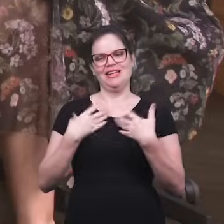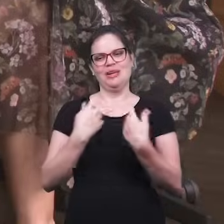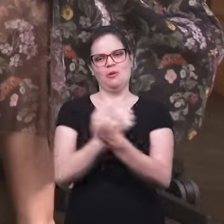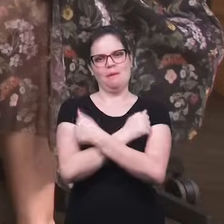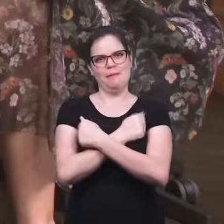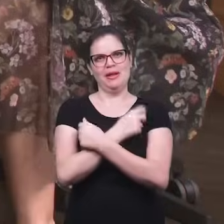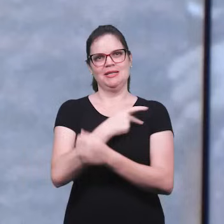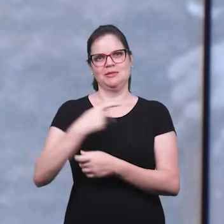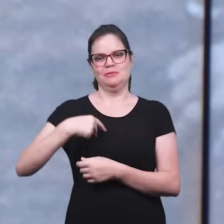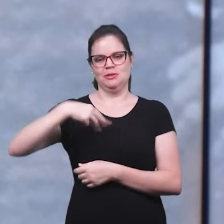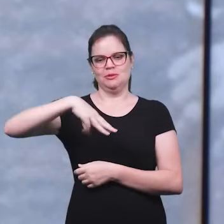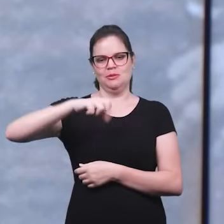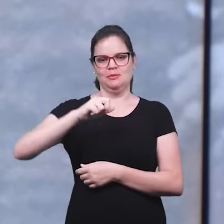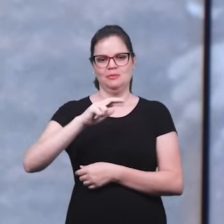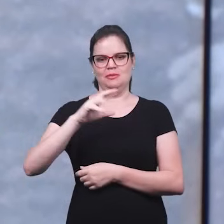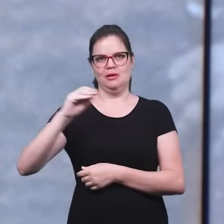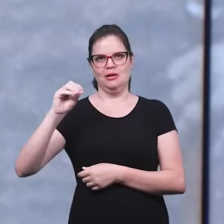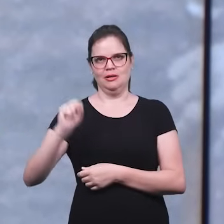abraço. Pastor Marcos